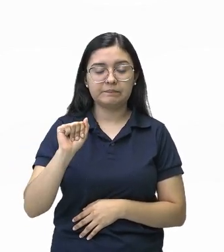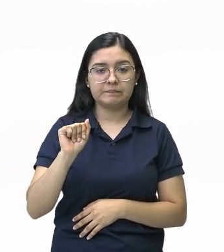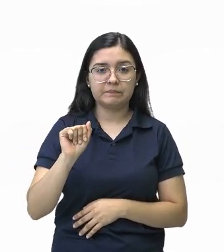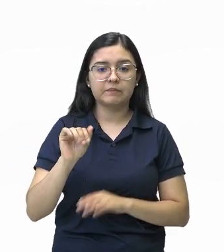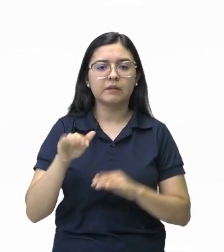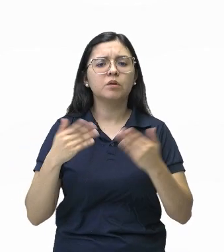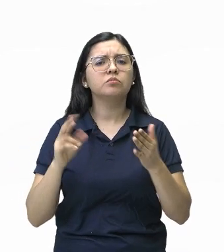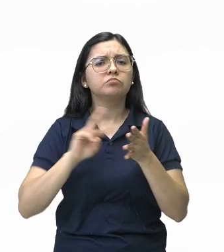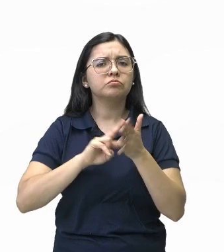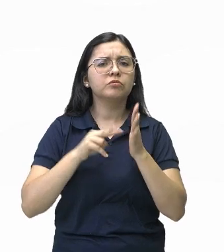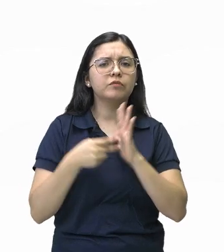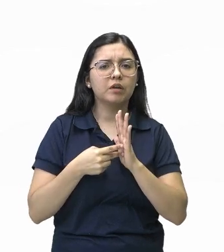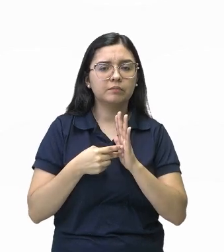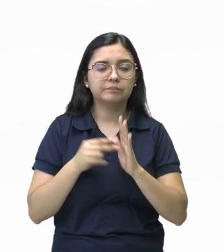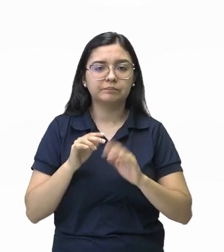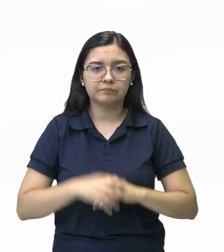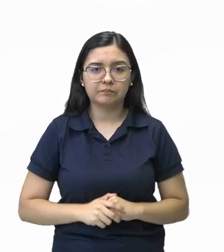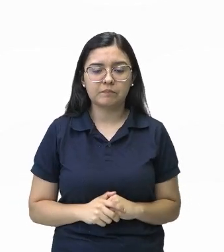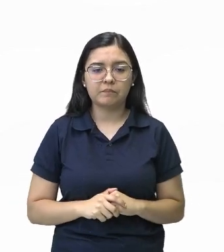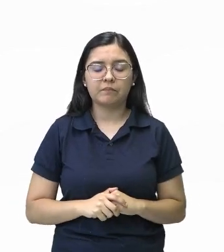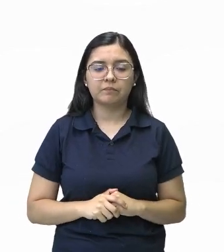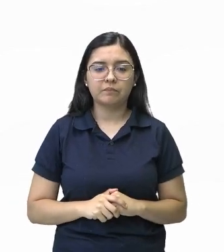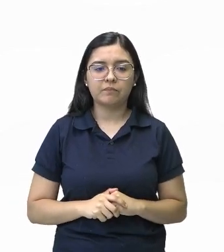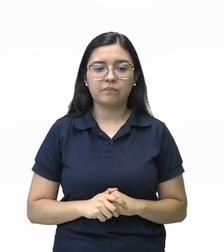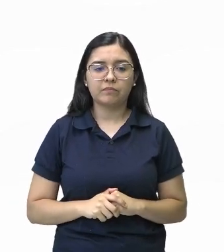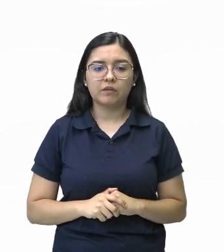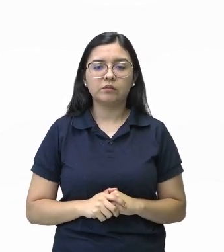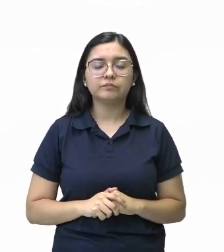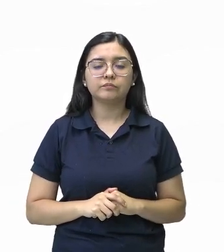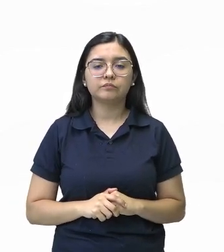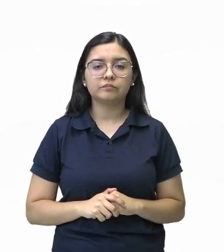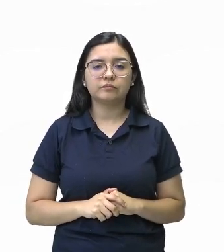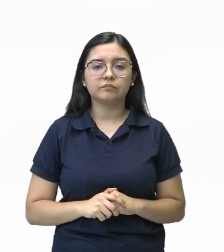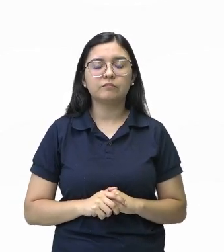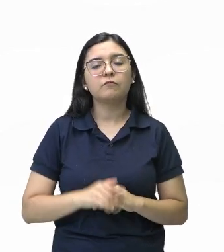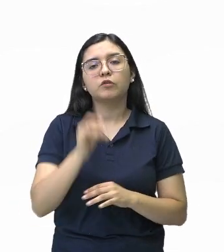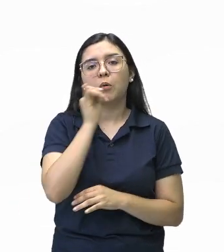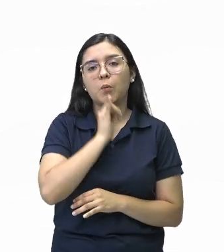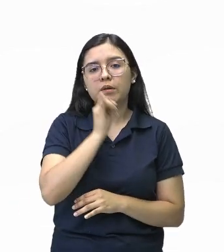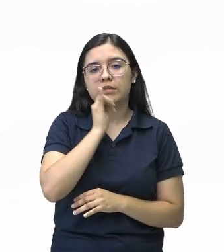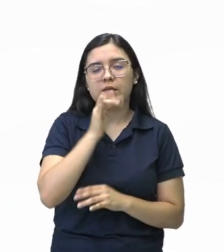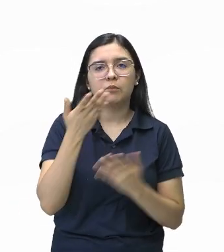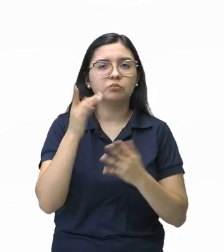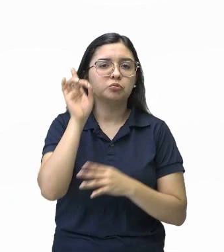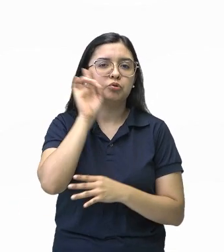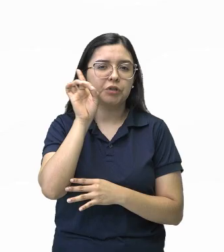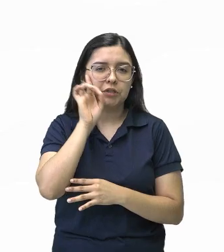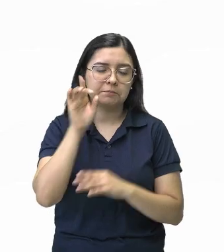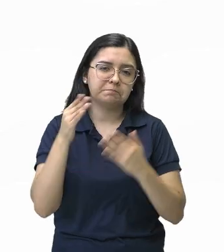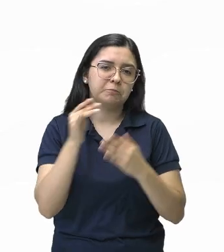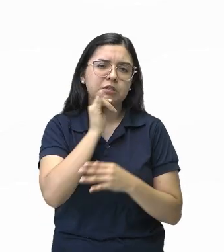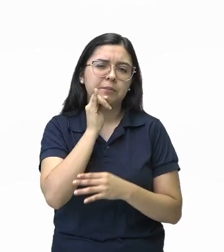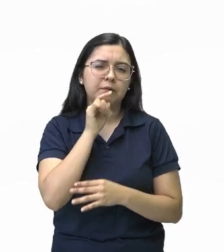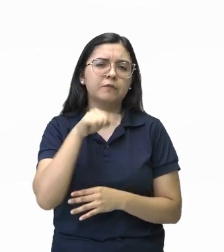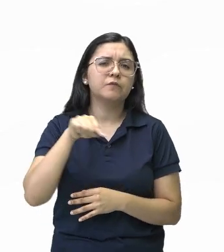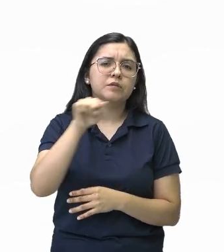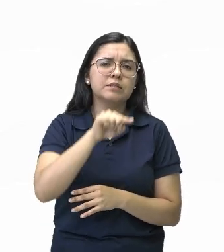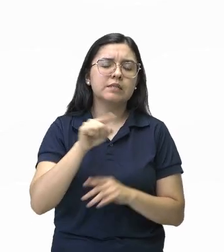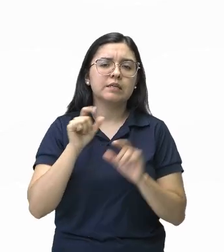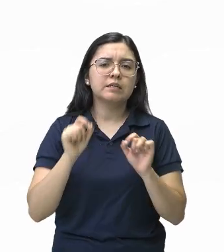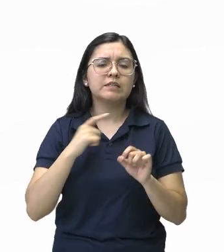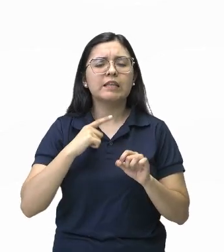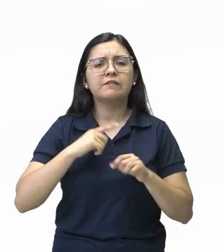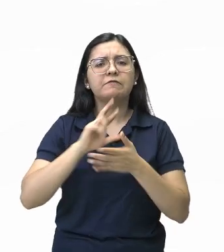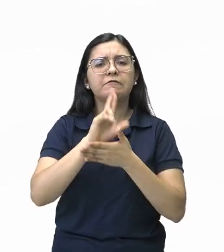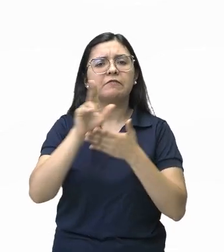Então, essa condição, por exemplo, está baseada aí, vamos dar um exemplo aqui do dia a dia, quando você tem muitas